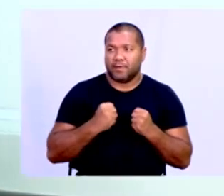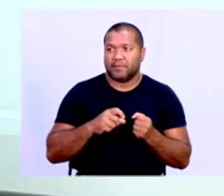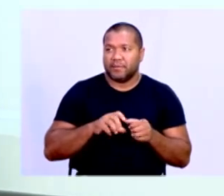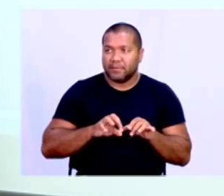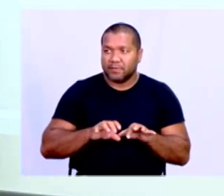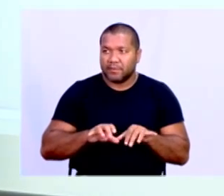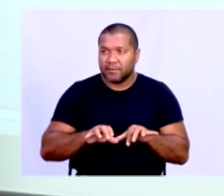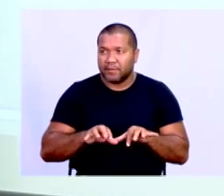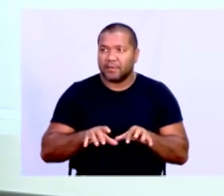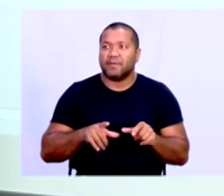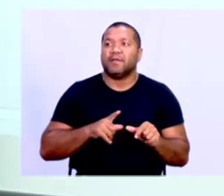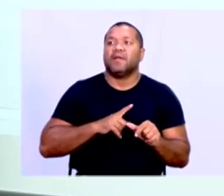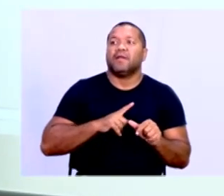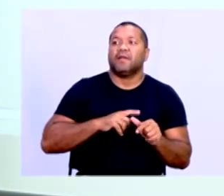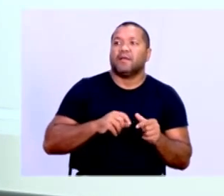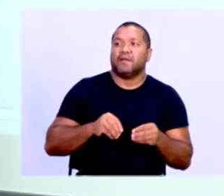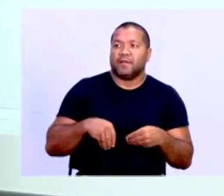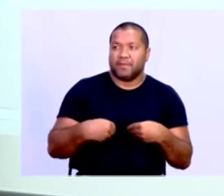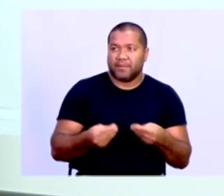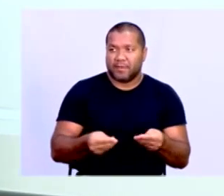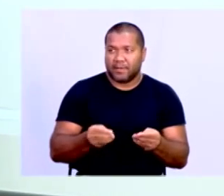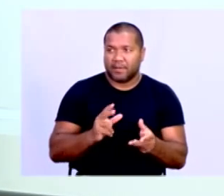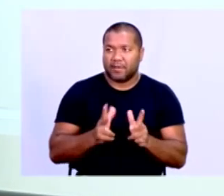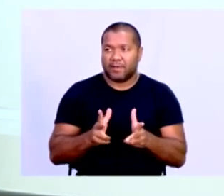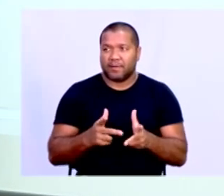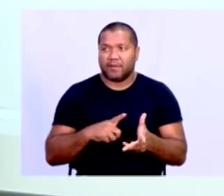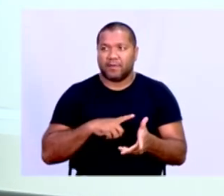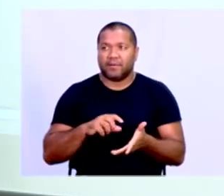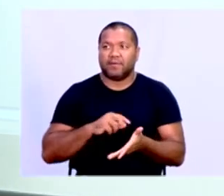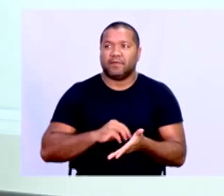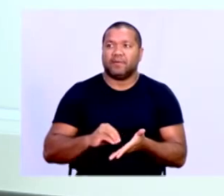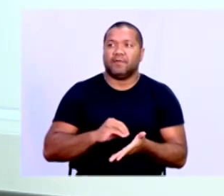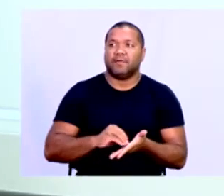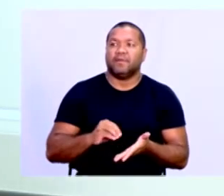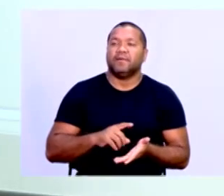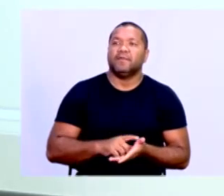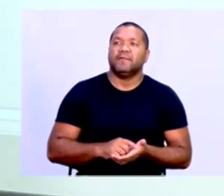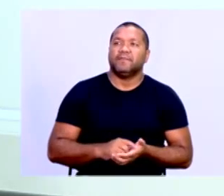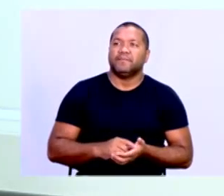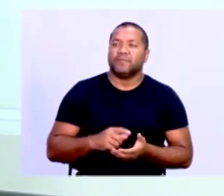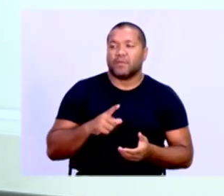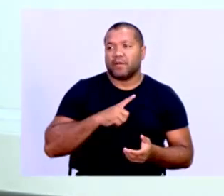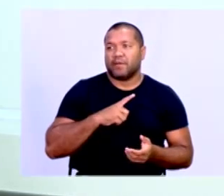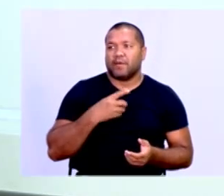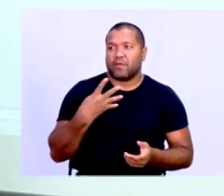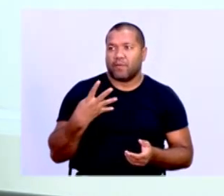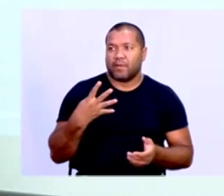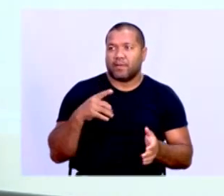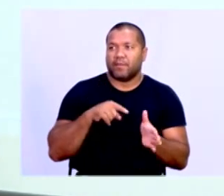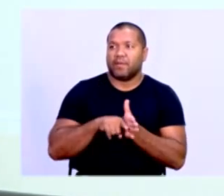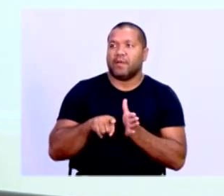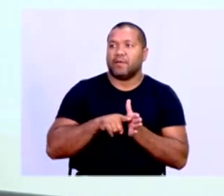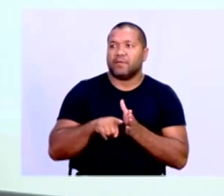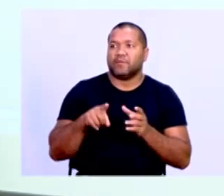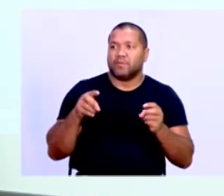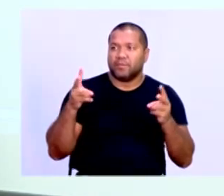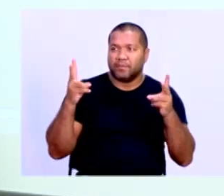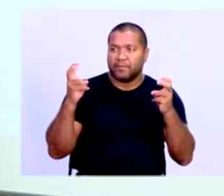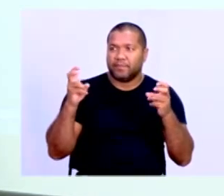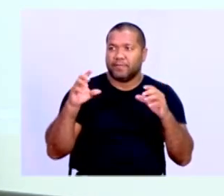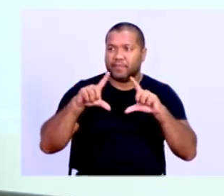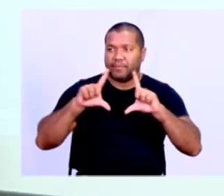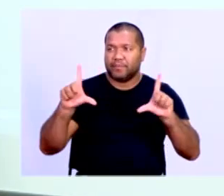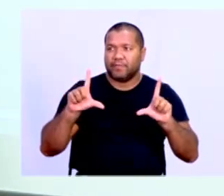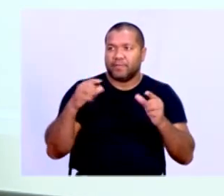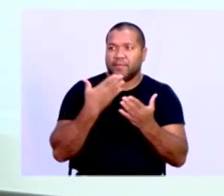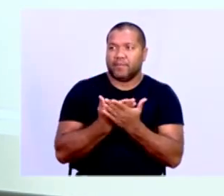digitar aí e mandar aqui para a gente no nosso chat. Então, nós tivemos aí 4 questões sobre a nossa teleaula de